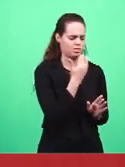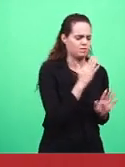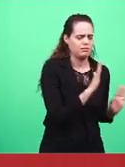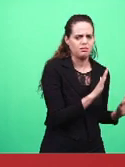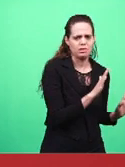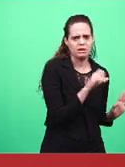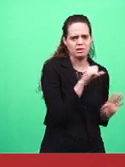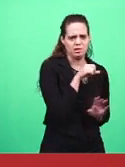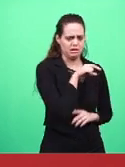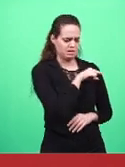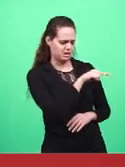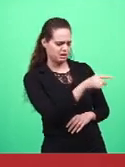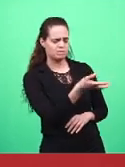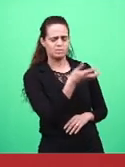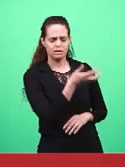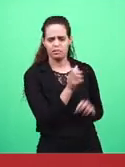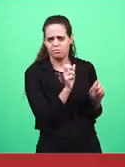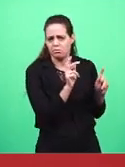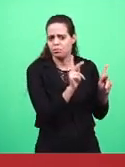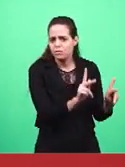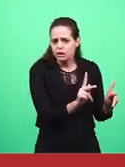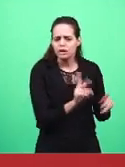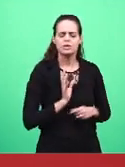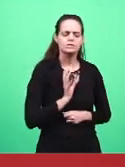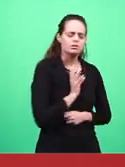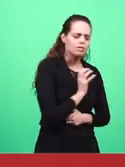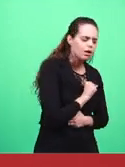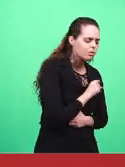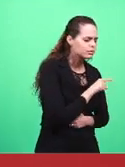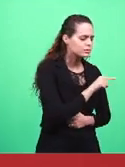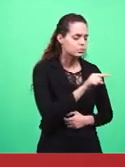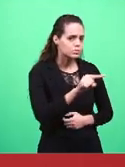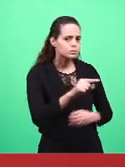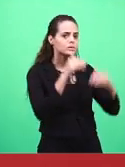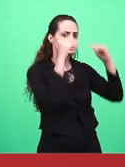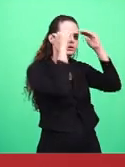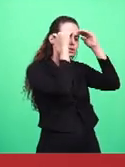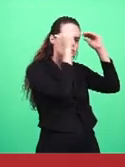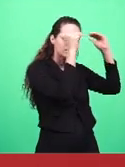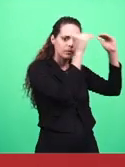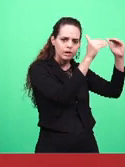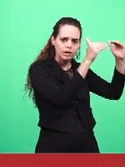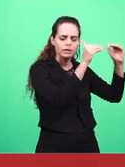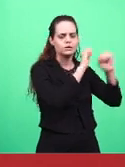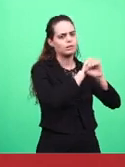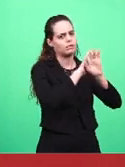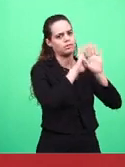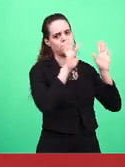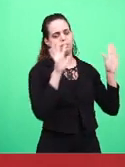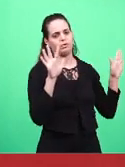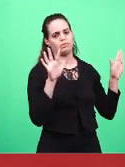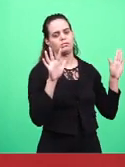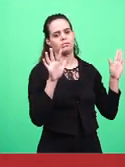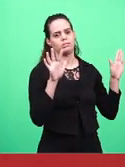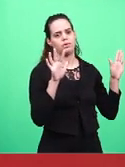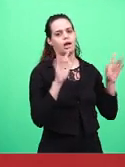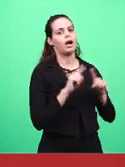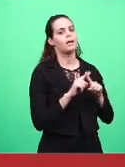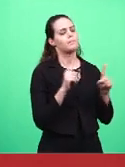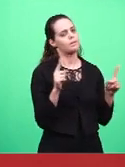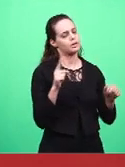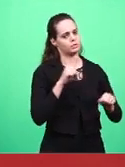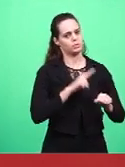Muito bem. Lendo o texto de Neemias 13, 23 a 25, responda: